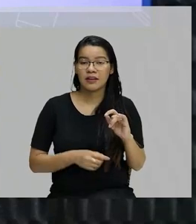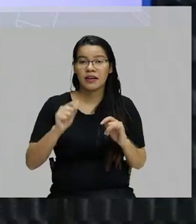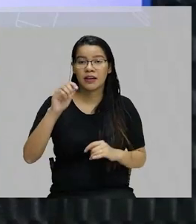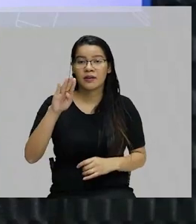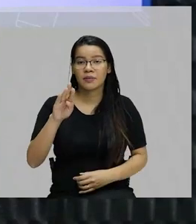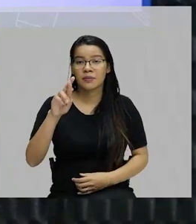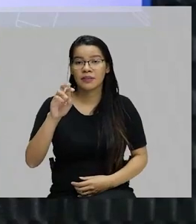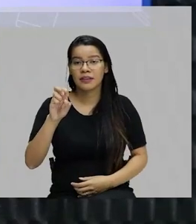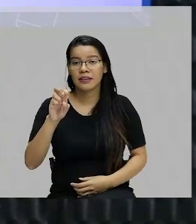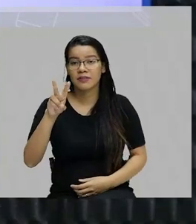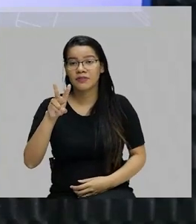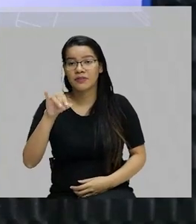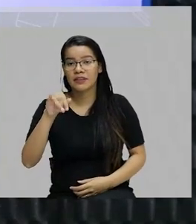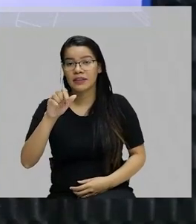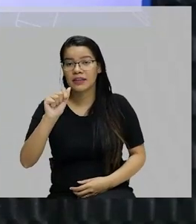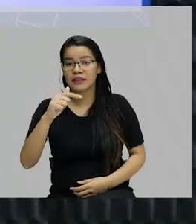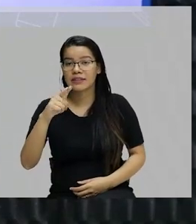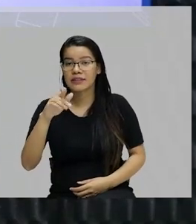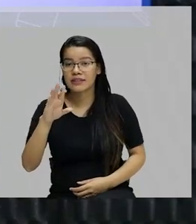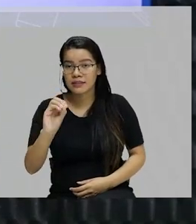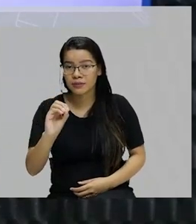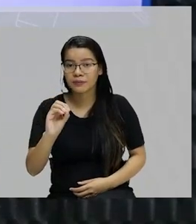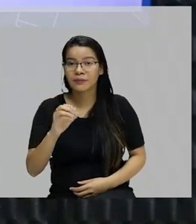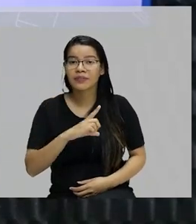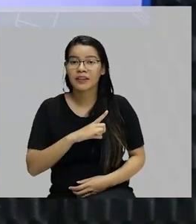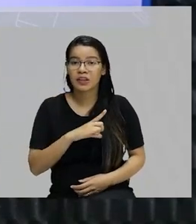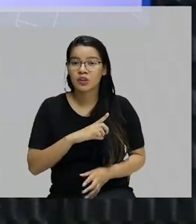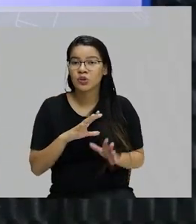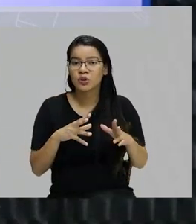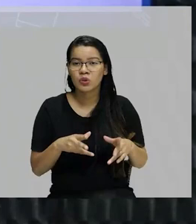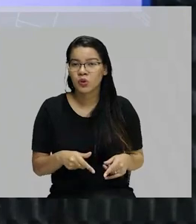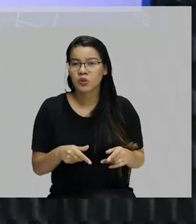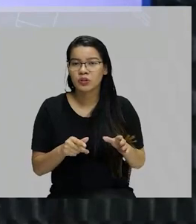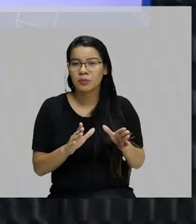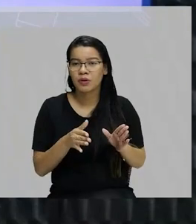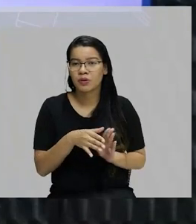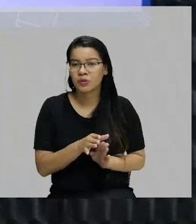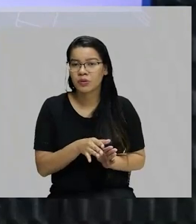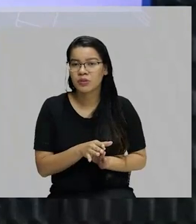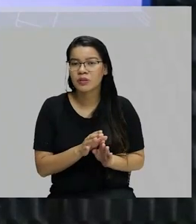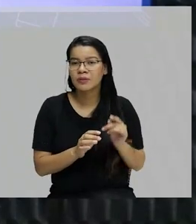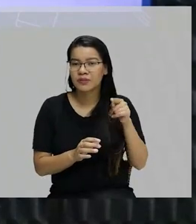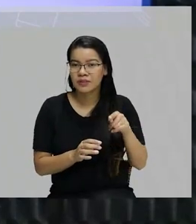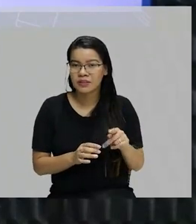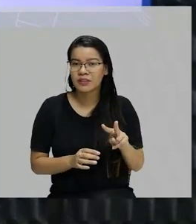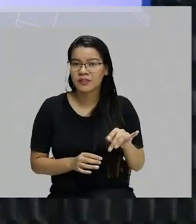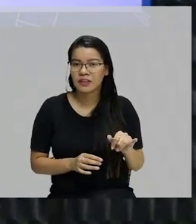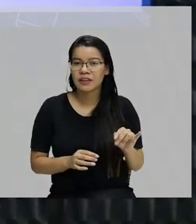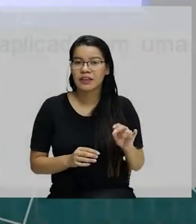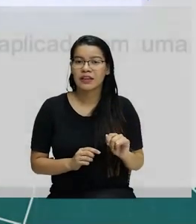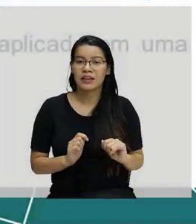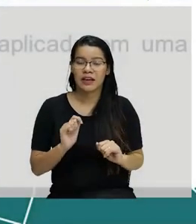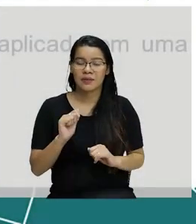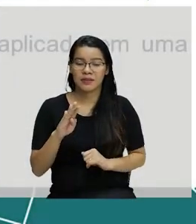quanto a abreviação correta das palavras a gente costuma abreviar a palavra página de uma outra forma né então muito cuidado